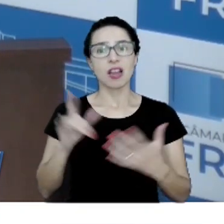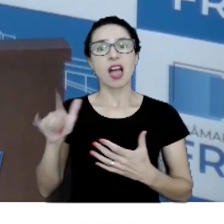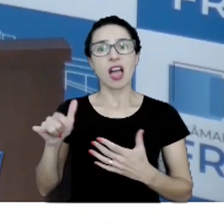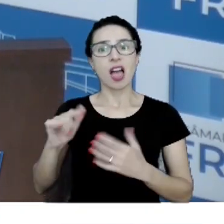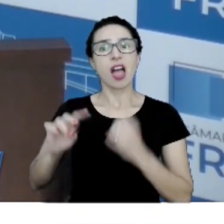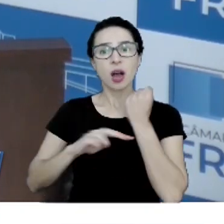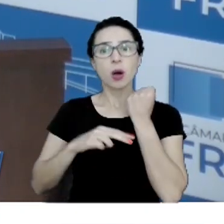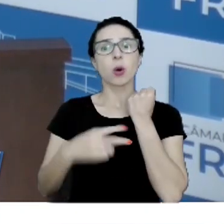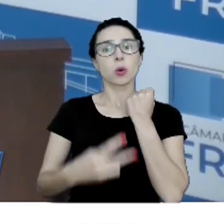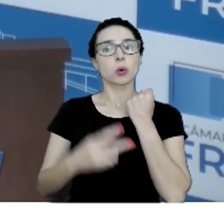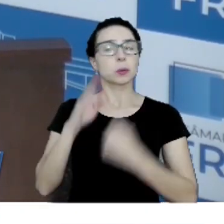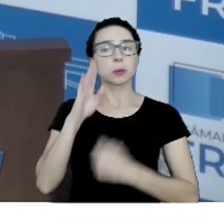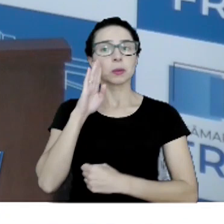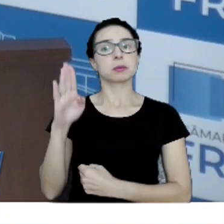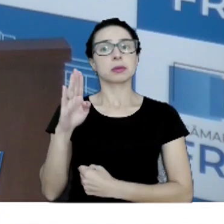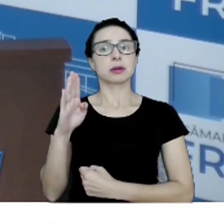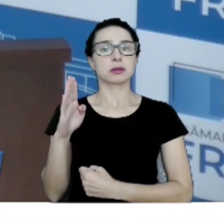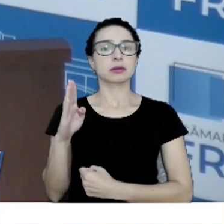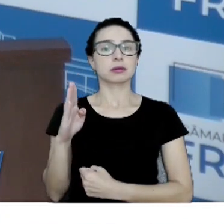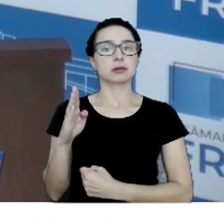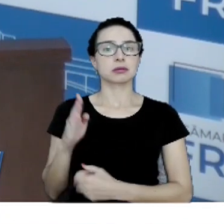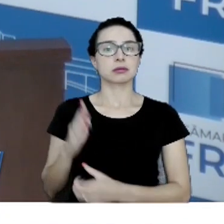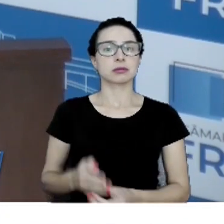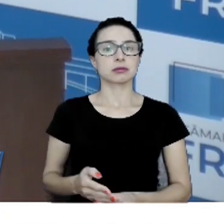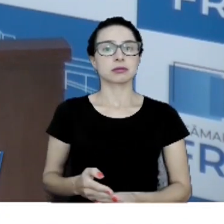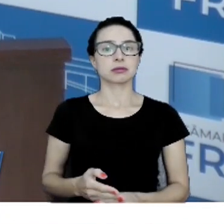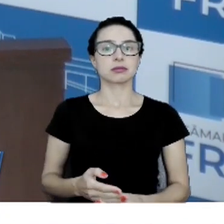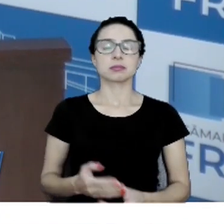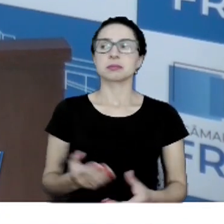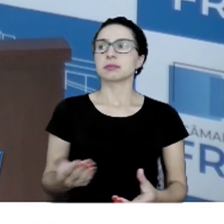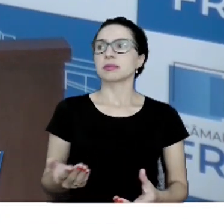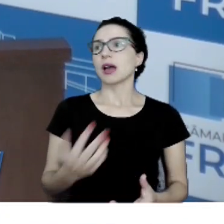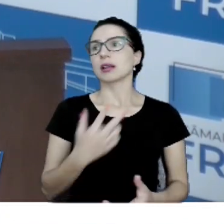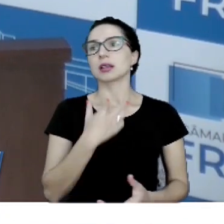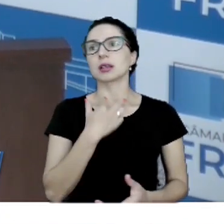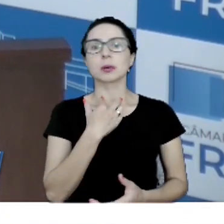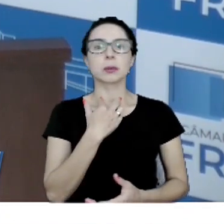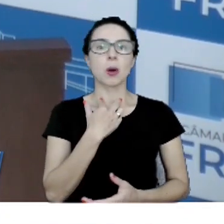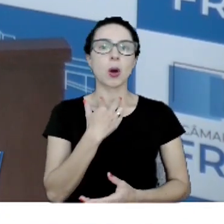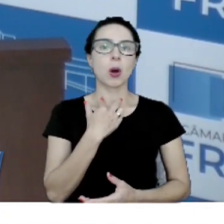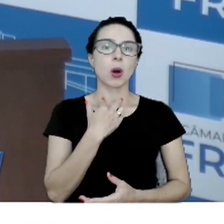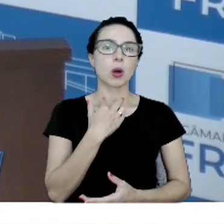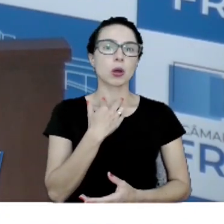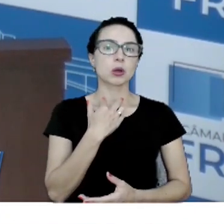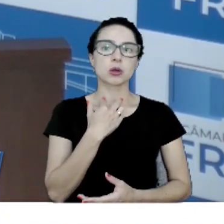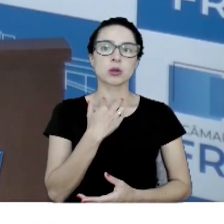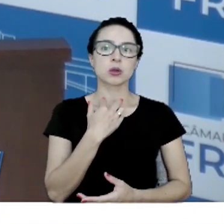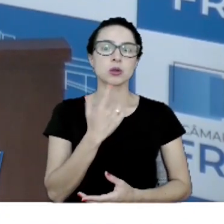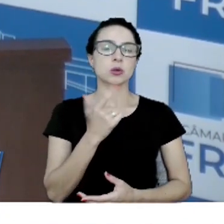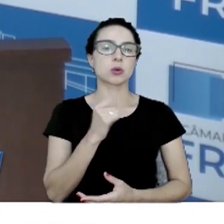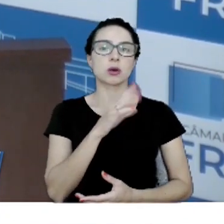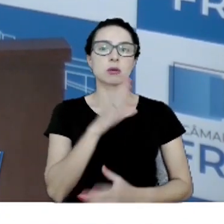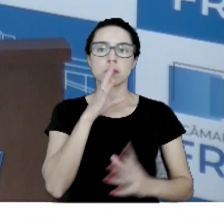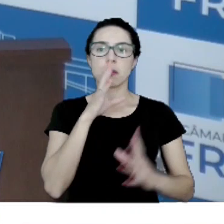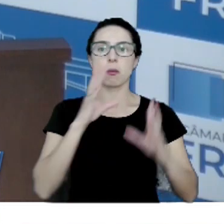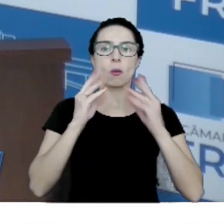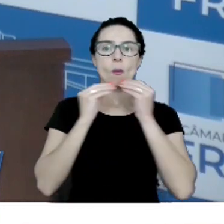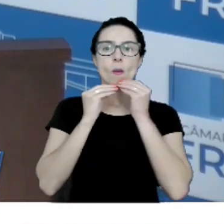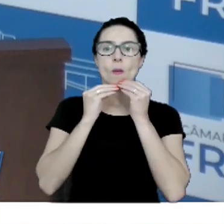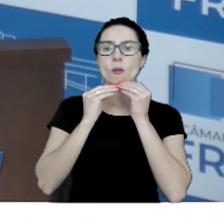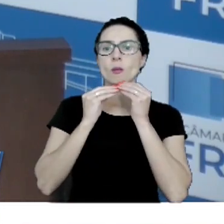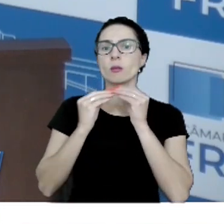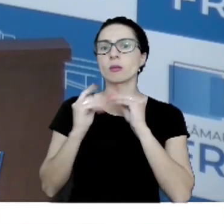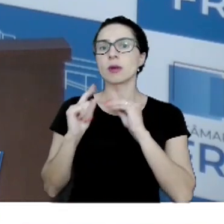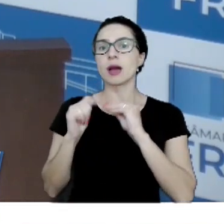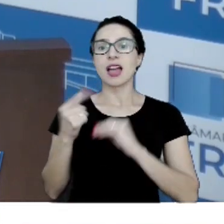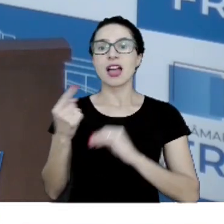causa principal. Agora, o que não pode, e não pode nos calar, é um